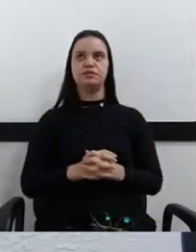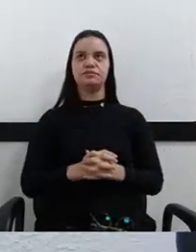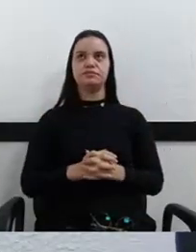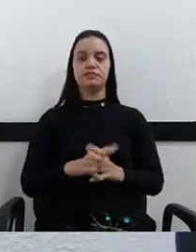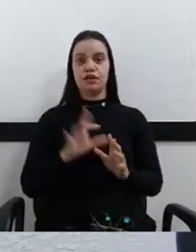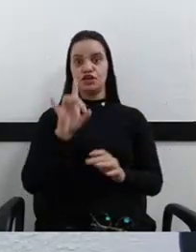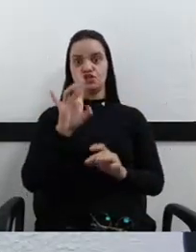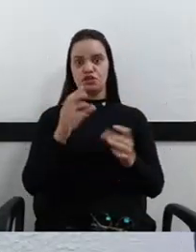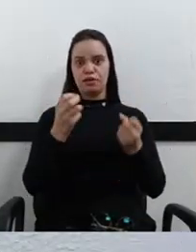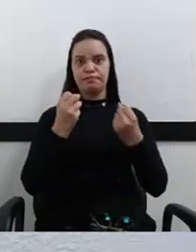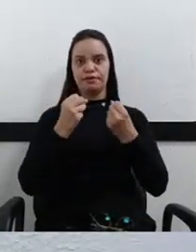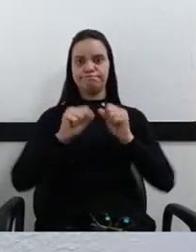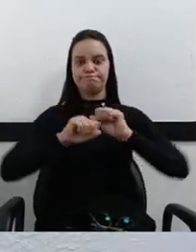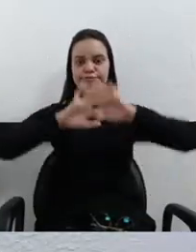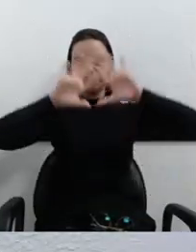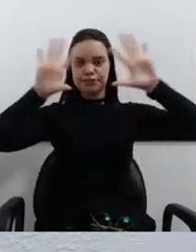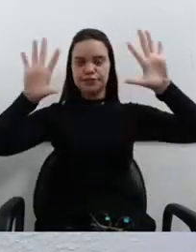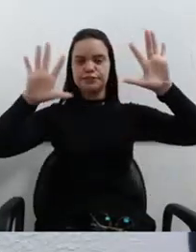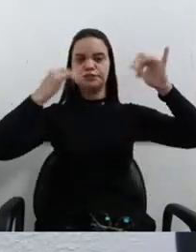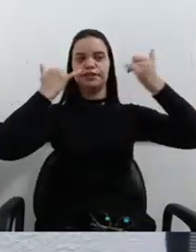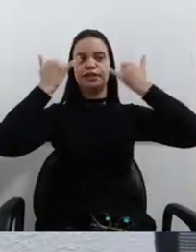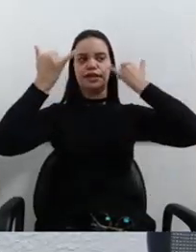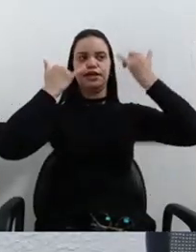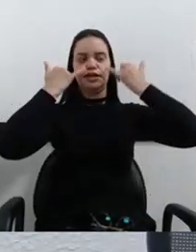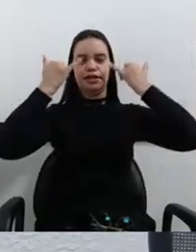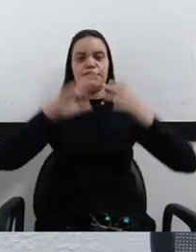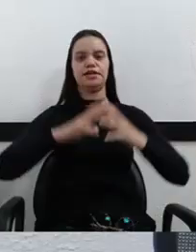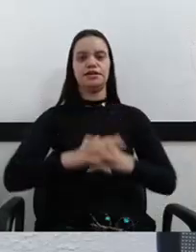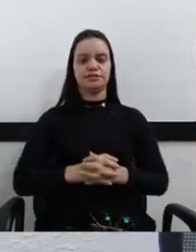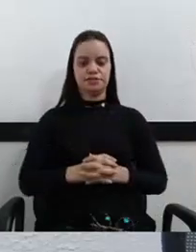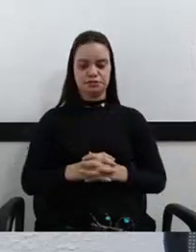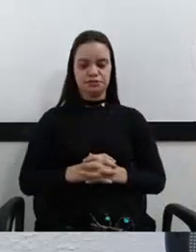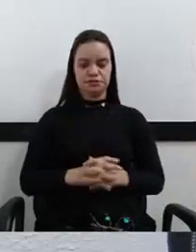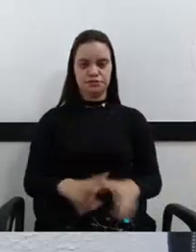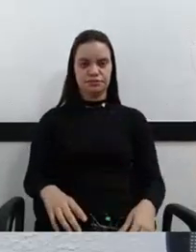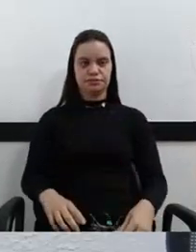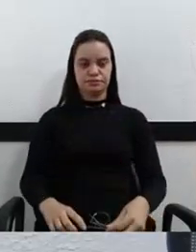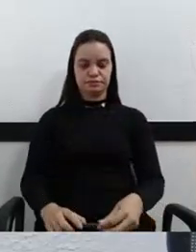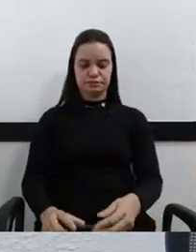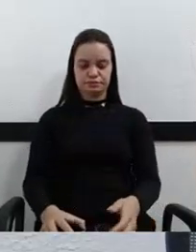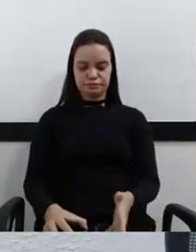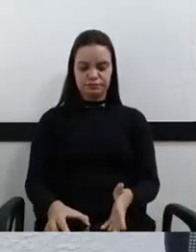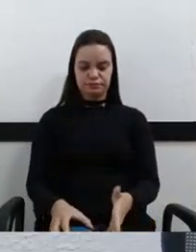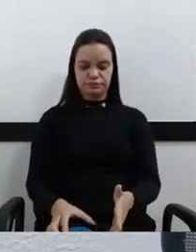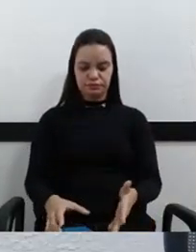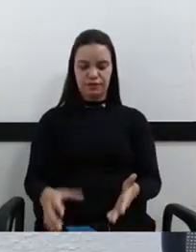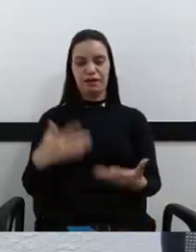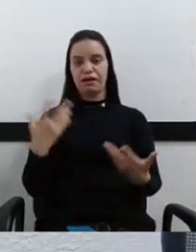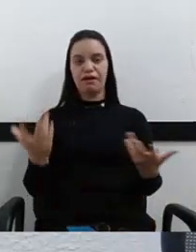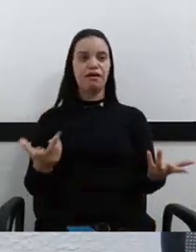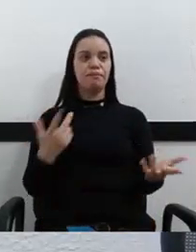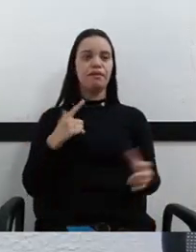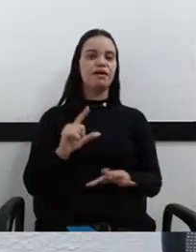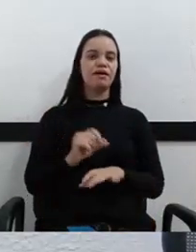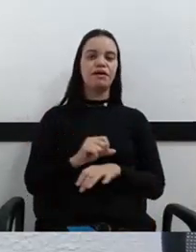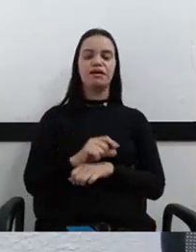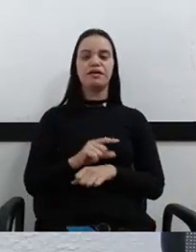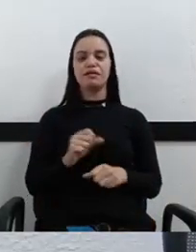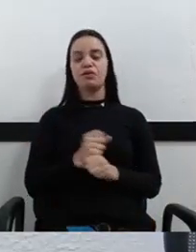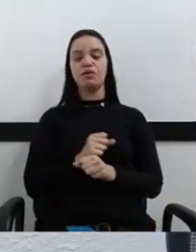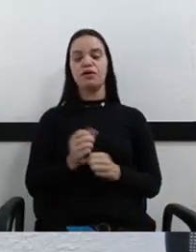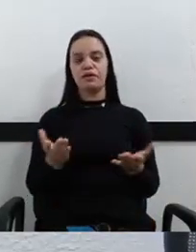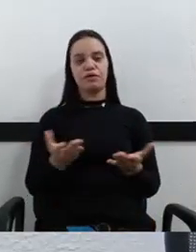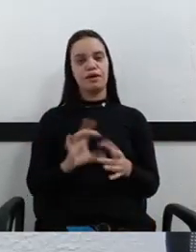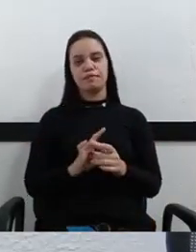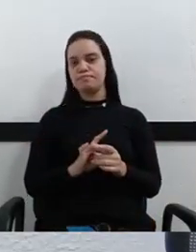é só para deixar claro essa observação no sentido de vir qualquer... mas coloca na folha, então paga. Veja, este ano